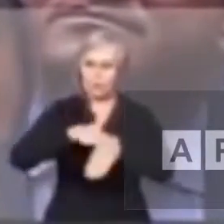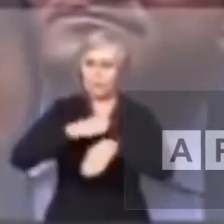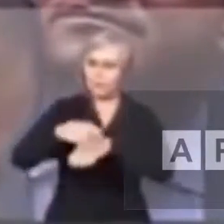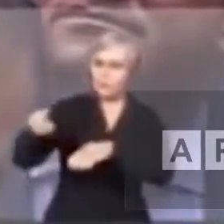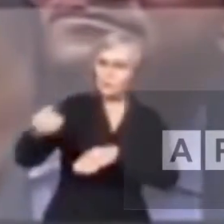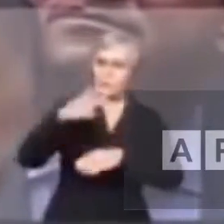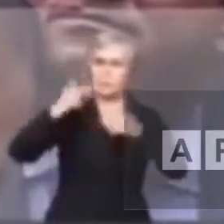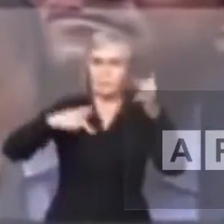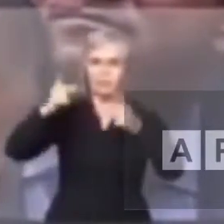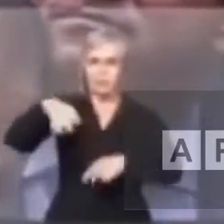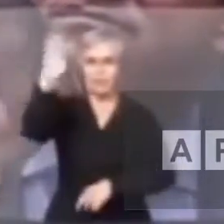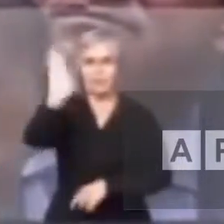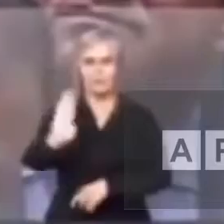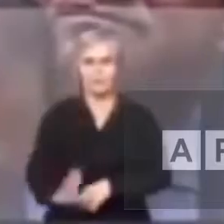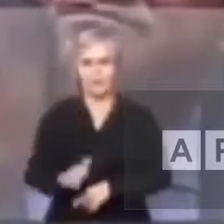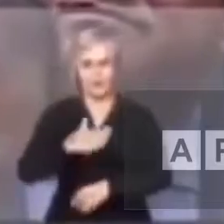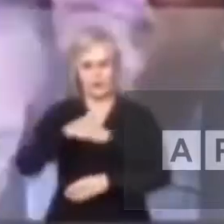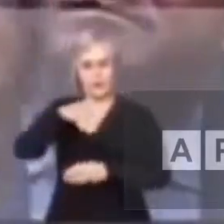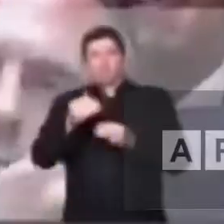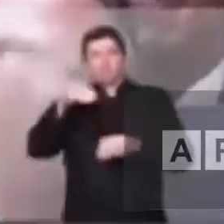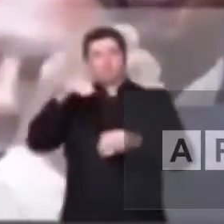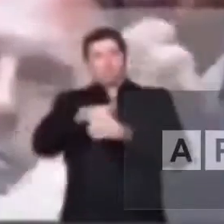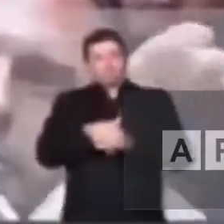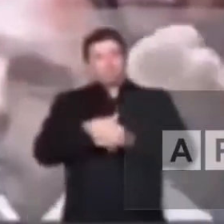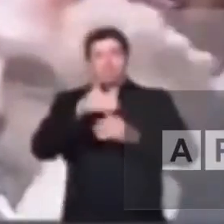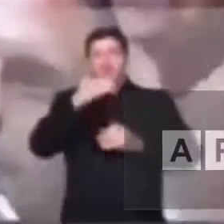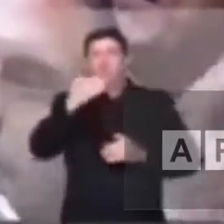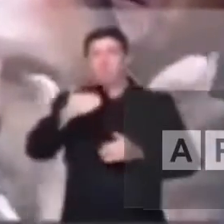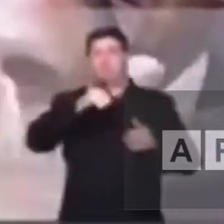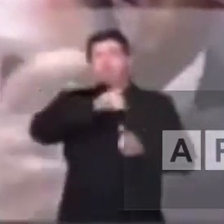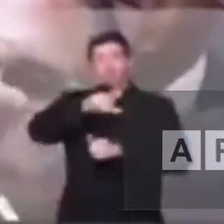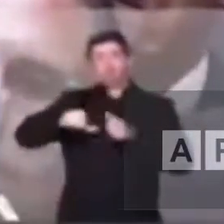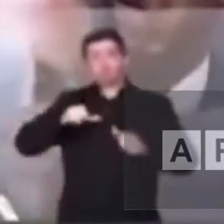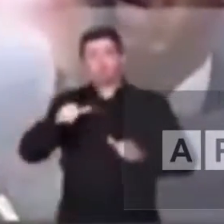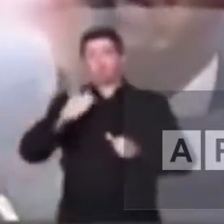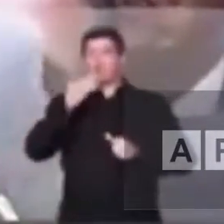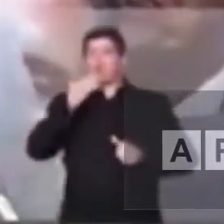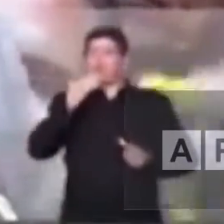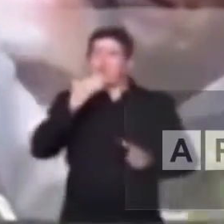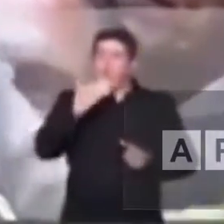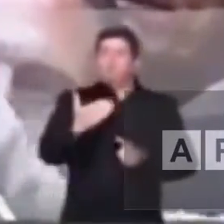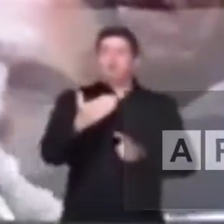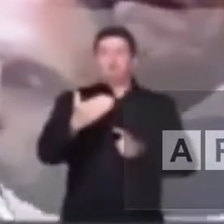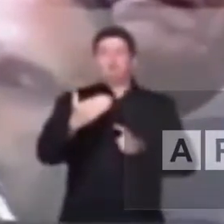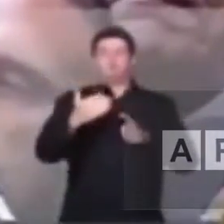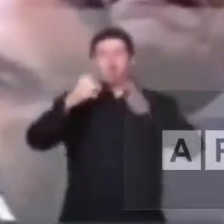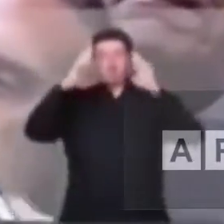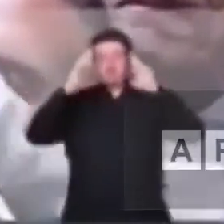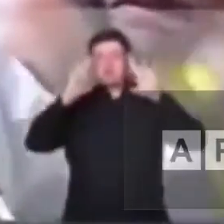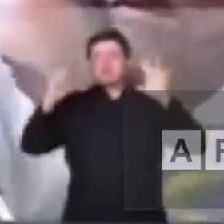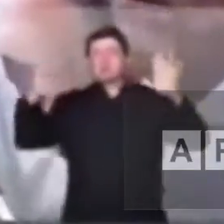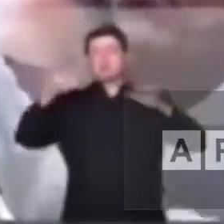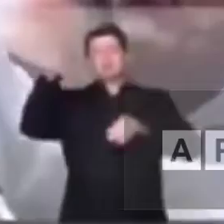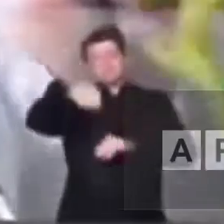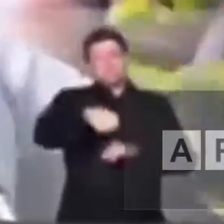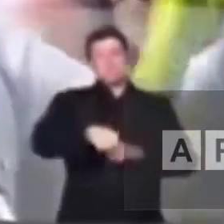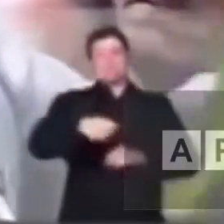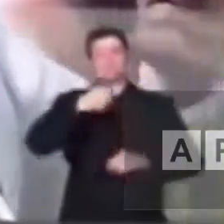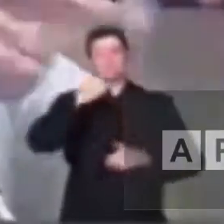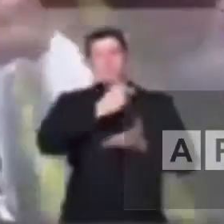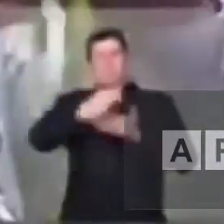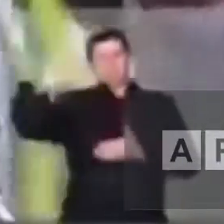tempo na política brasileira, o meu voto é sim. A favor da mudança, a favor da esperança, sim